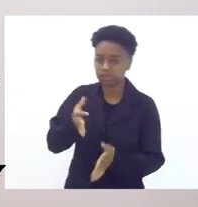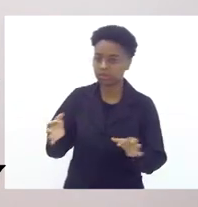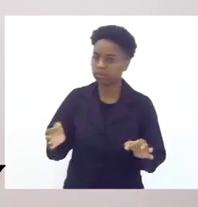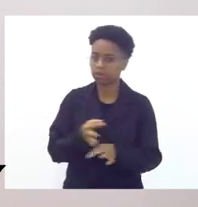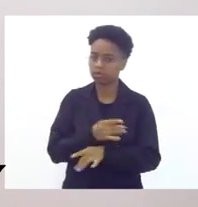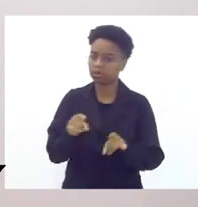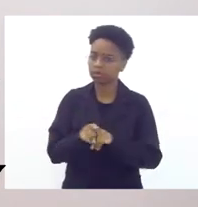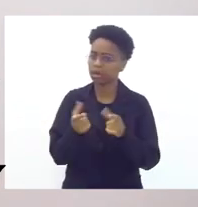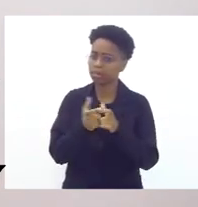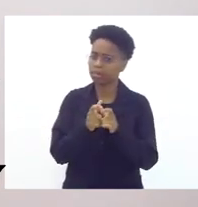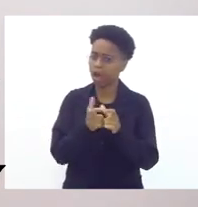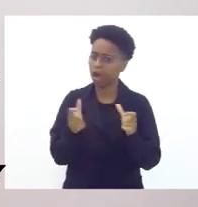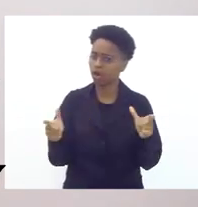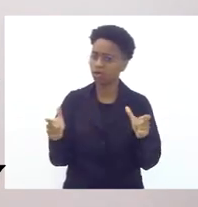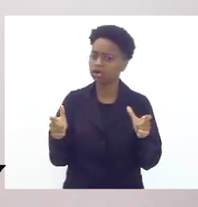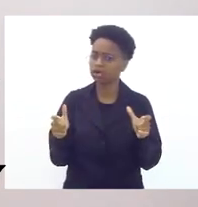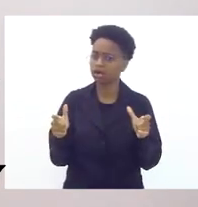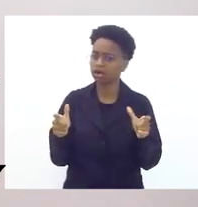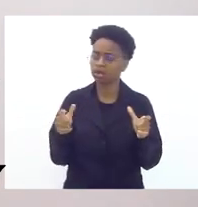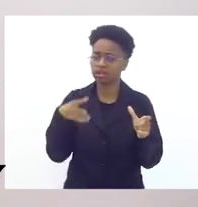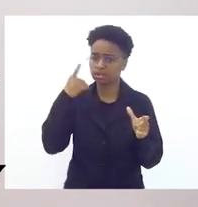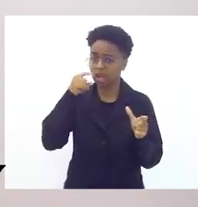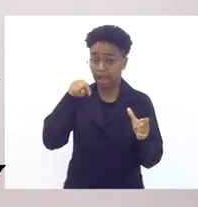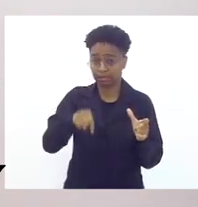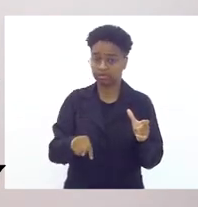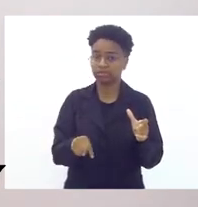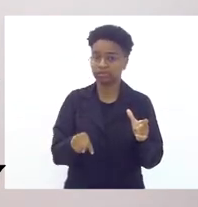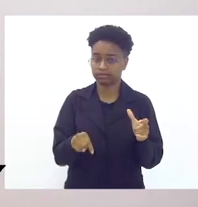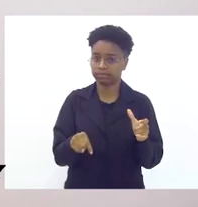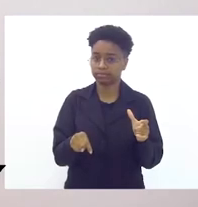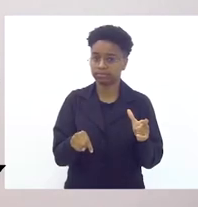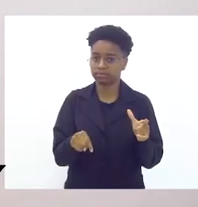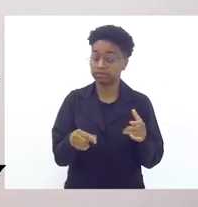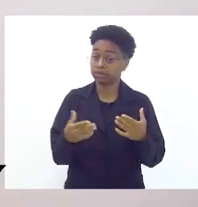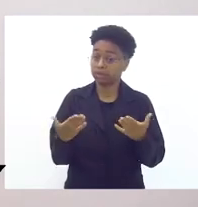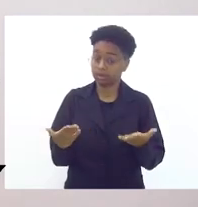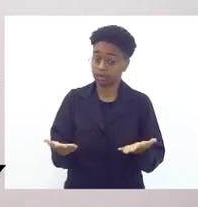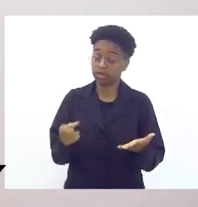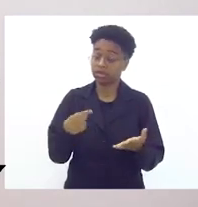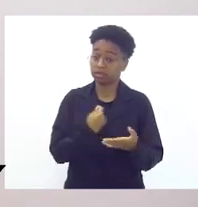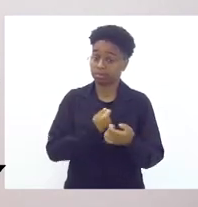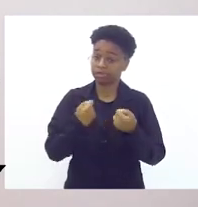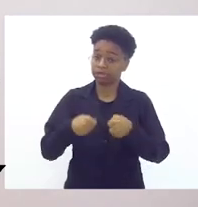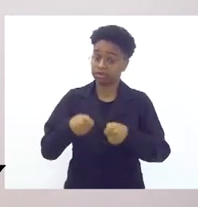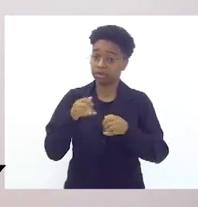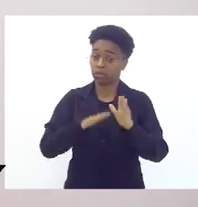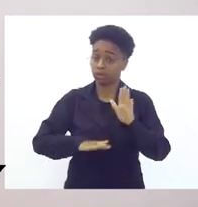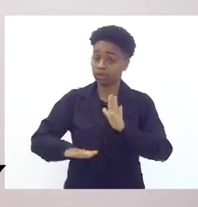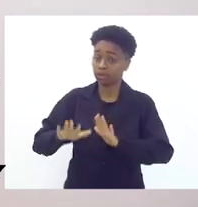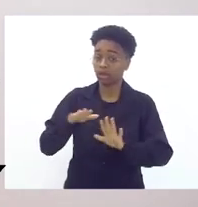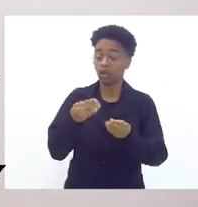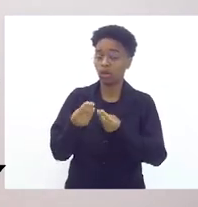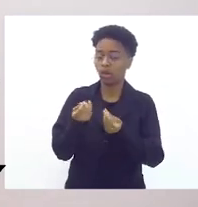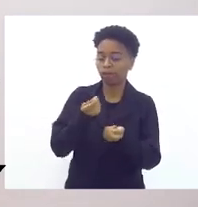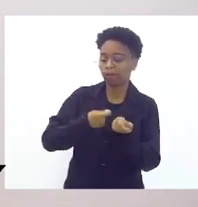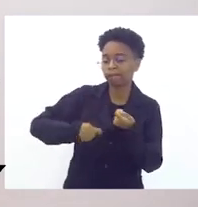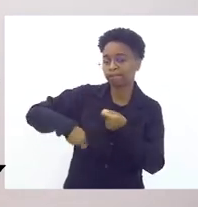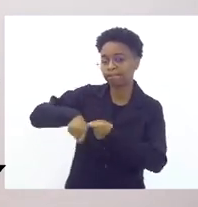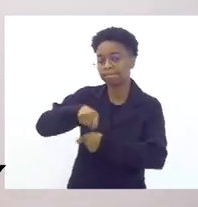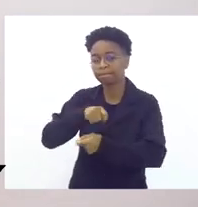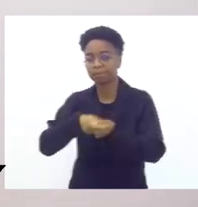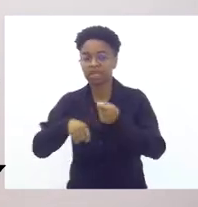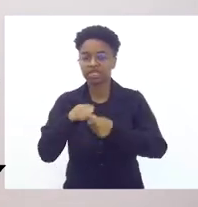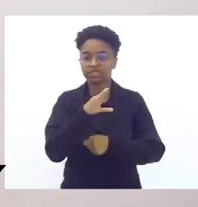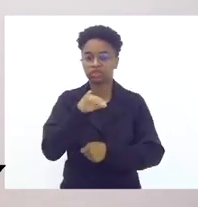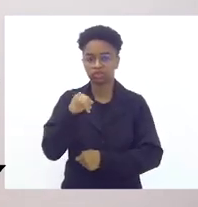pela maioria dos integrantes dessa casa Então a gente tem que ter muito cuidado nas negociações na ccj